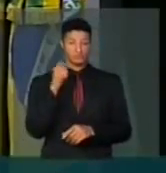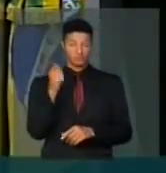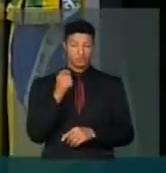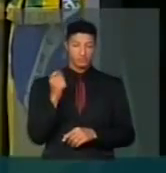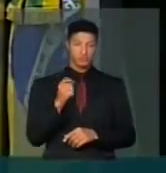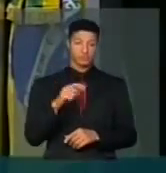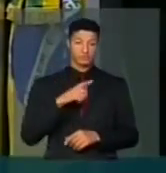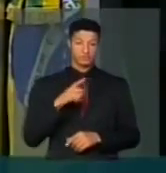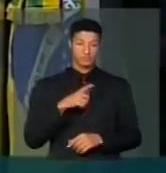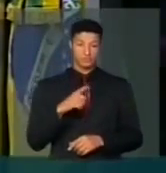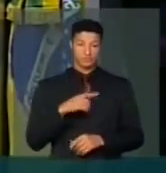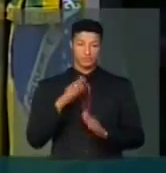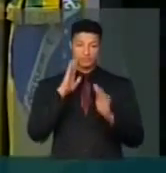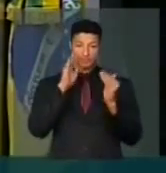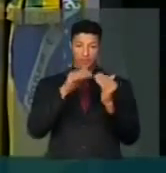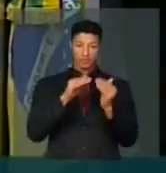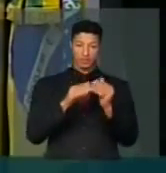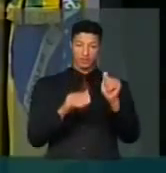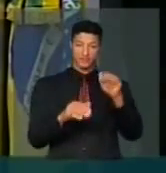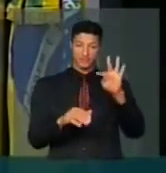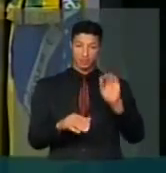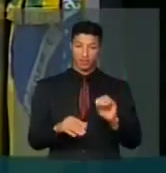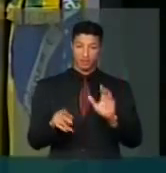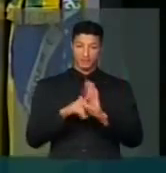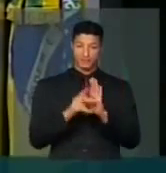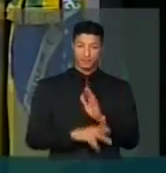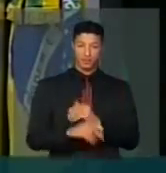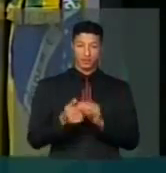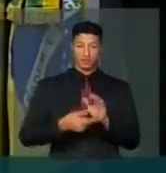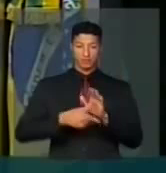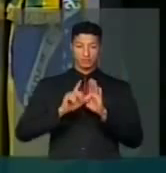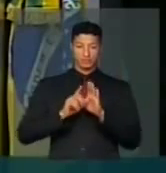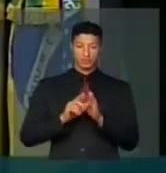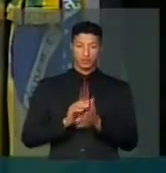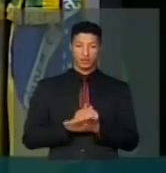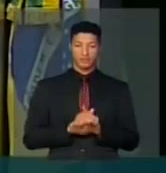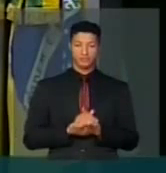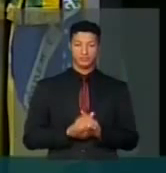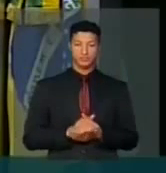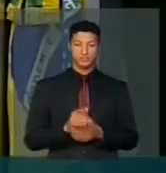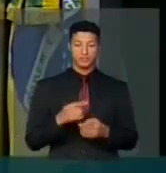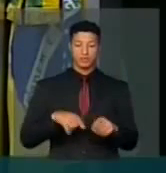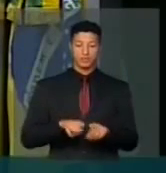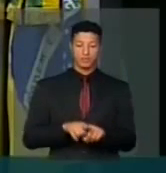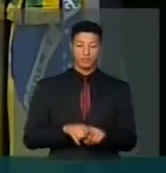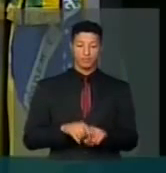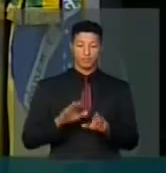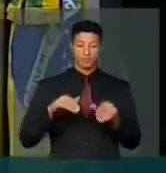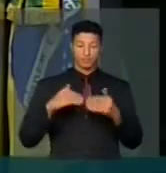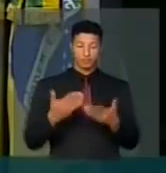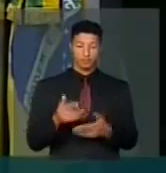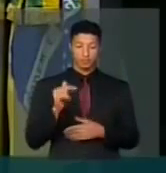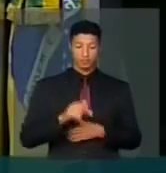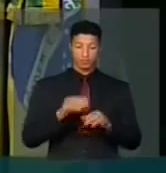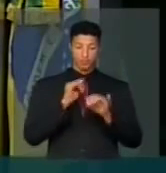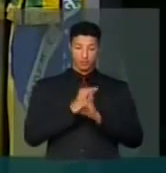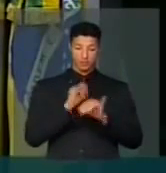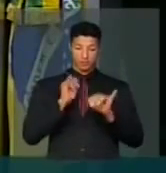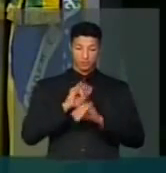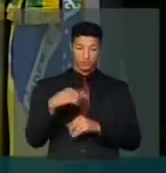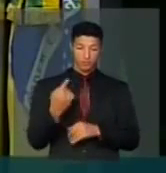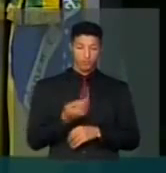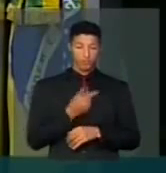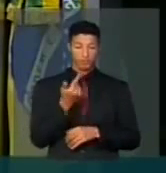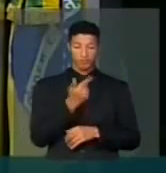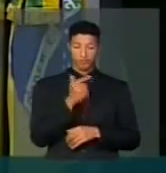Argentina tinha sido objeto de ato terrorista anterior. Então, quando aqui se diz que nós